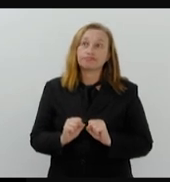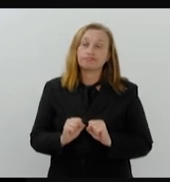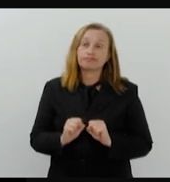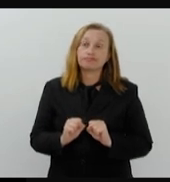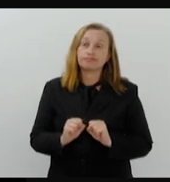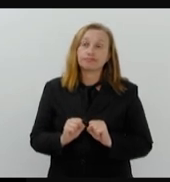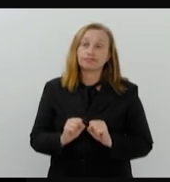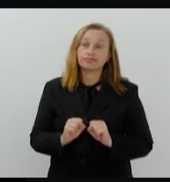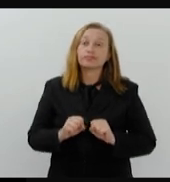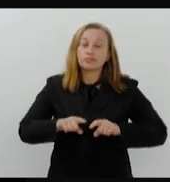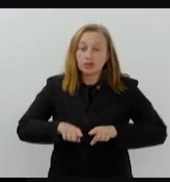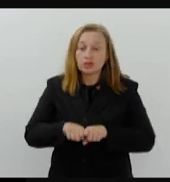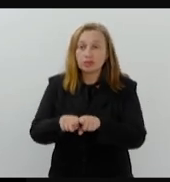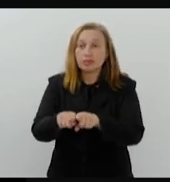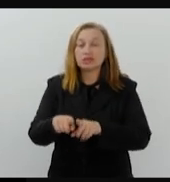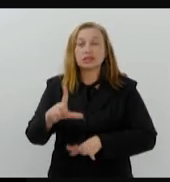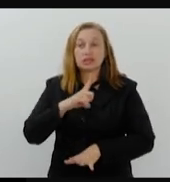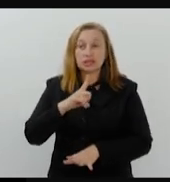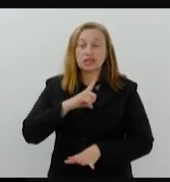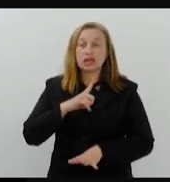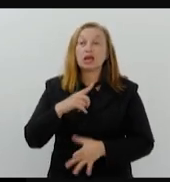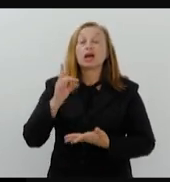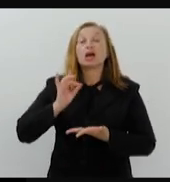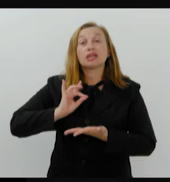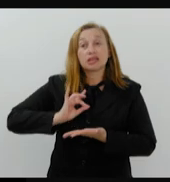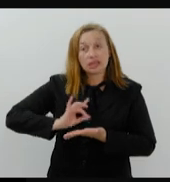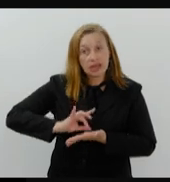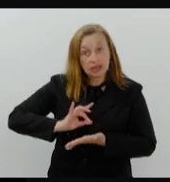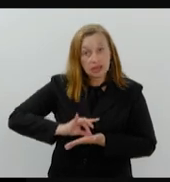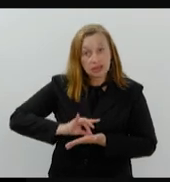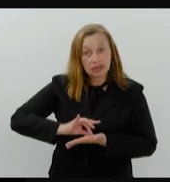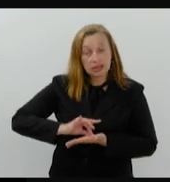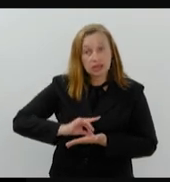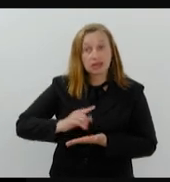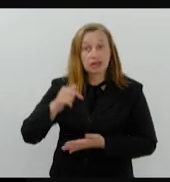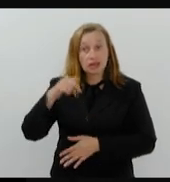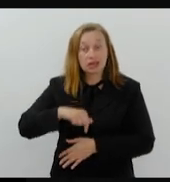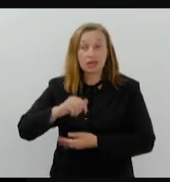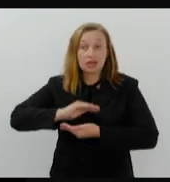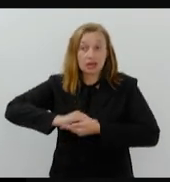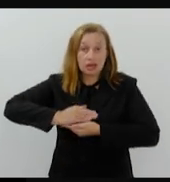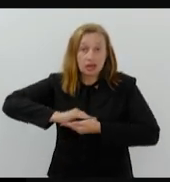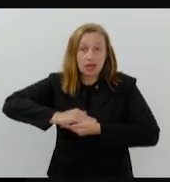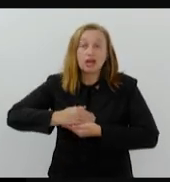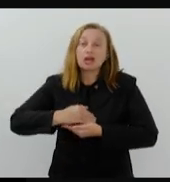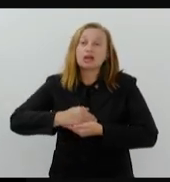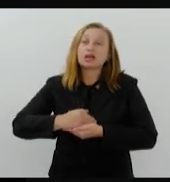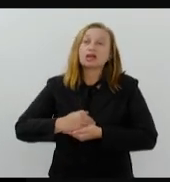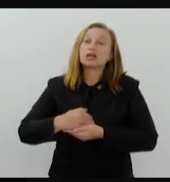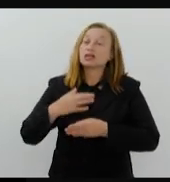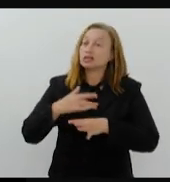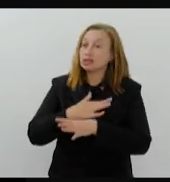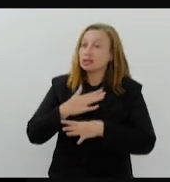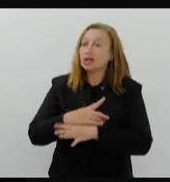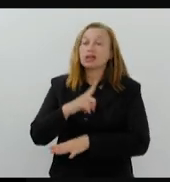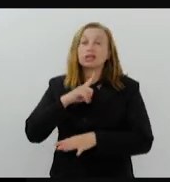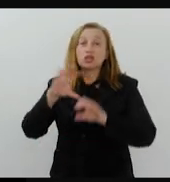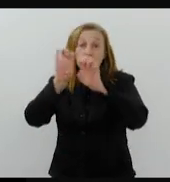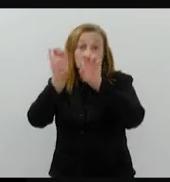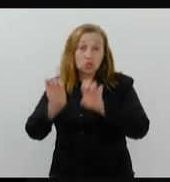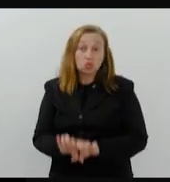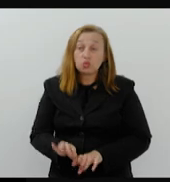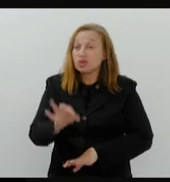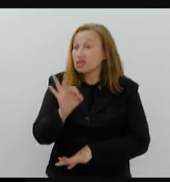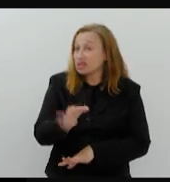contar com essa parceria. Porque, na realidade, aqui em Angra dos Reis, nós temos estrutura